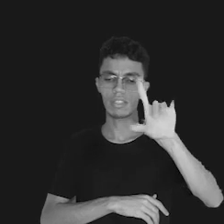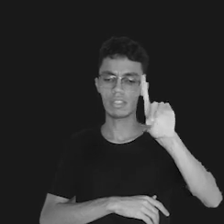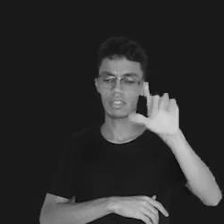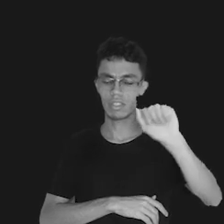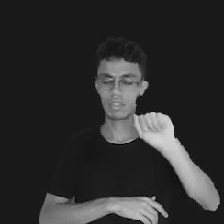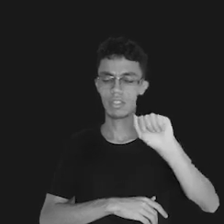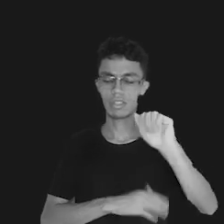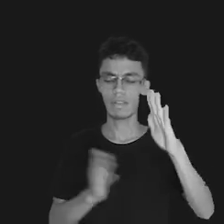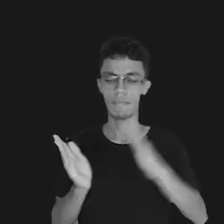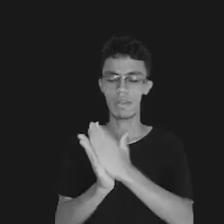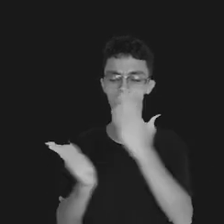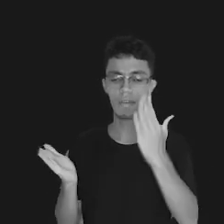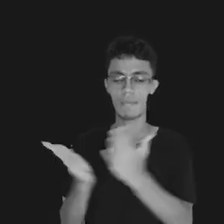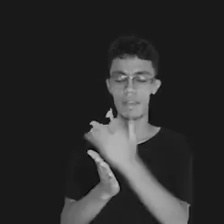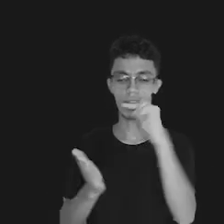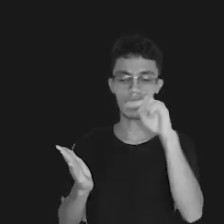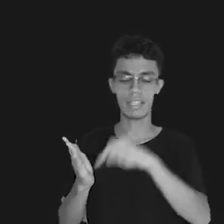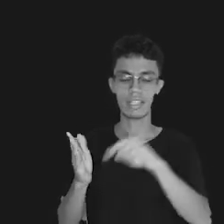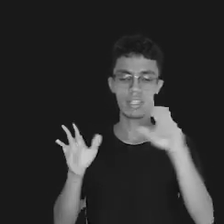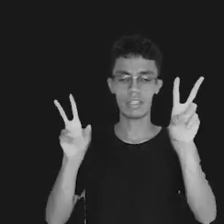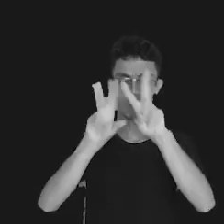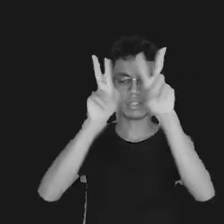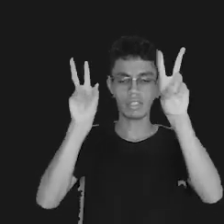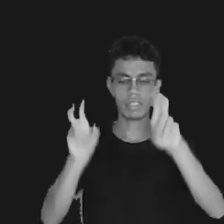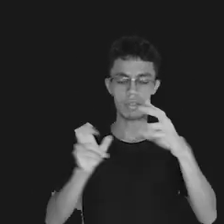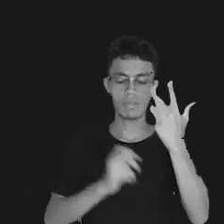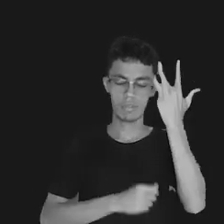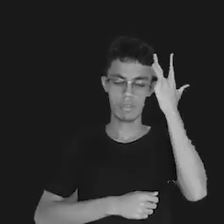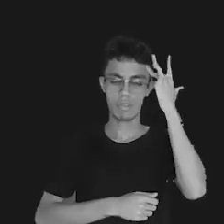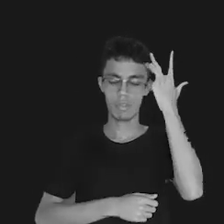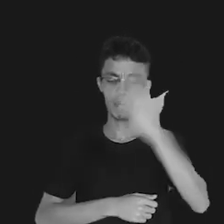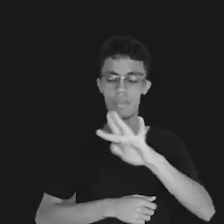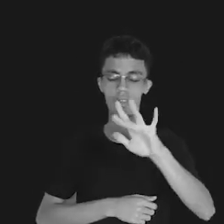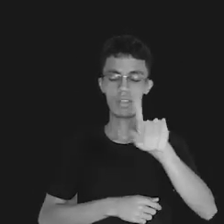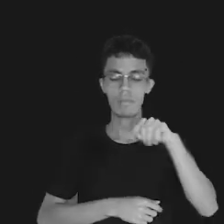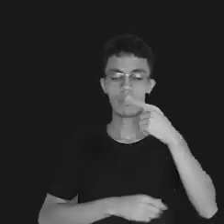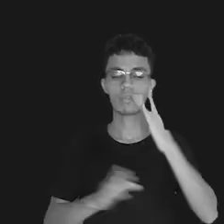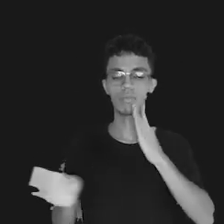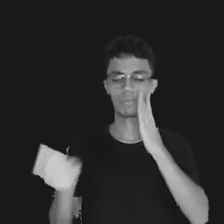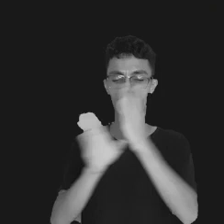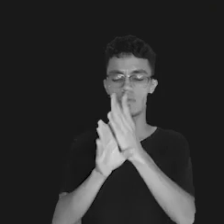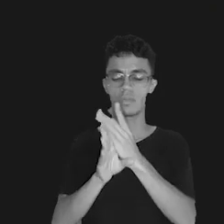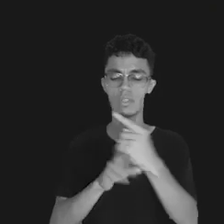Eu tinha um livro com os textos dramatúrgicos da Hilda e não sabia. Acabei descobrindo.